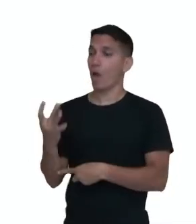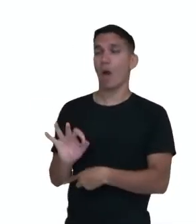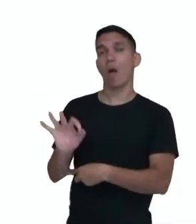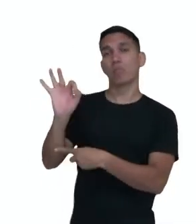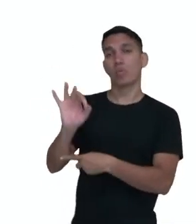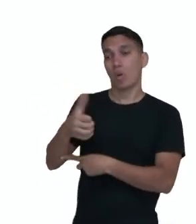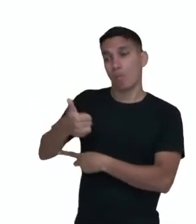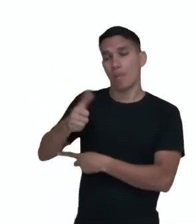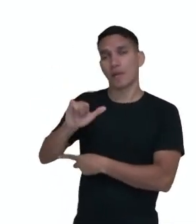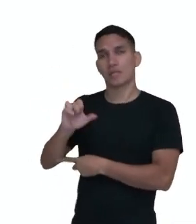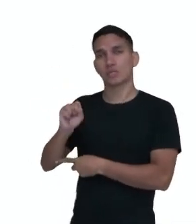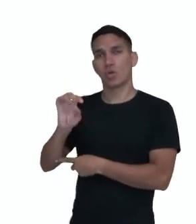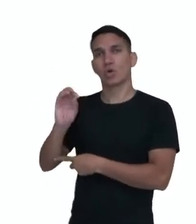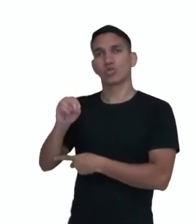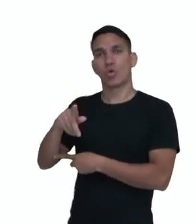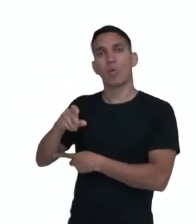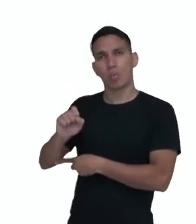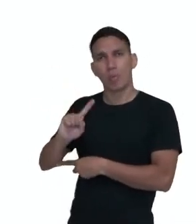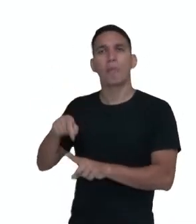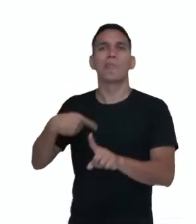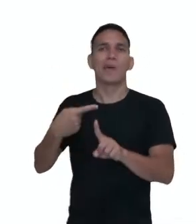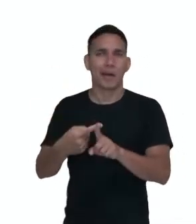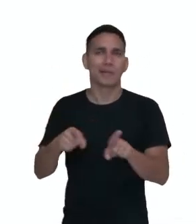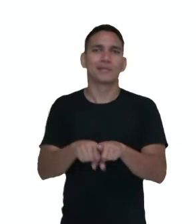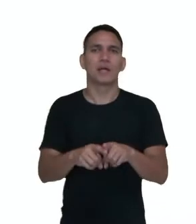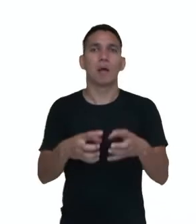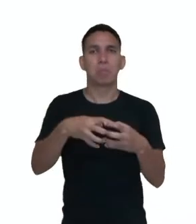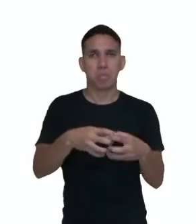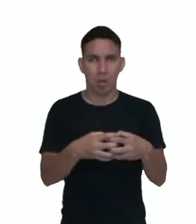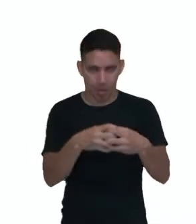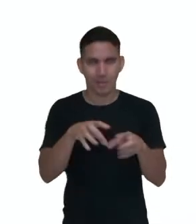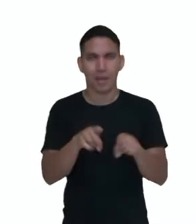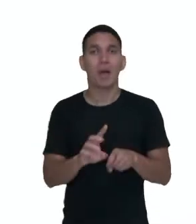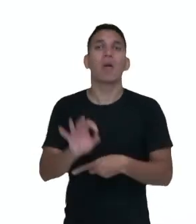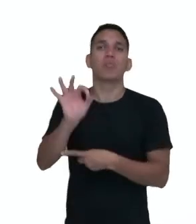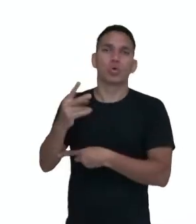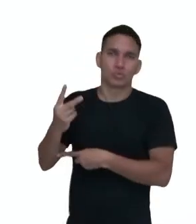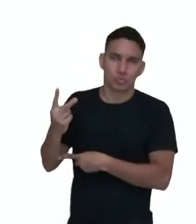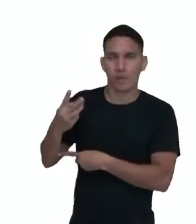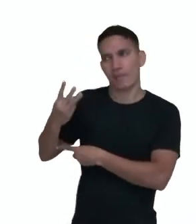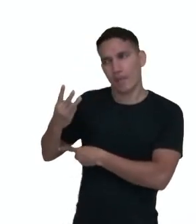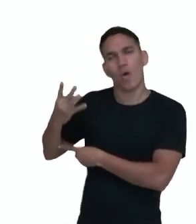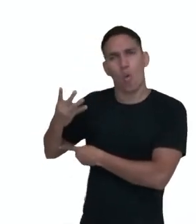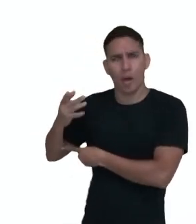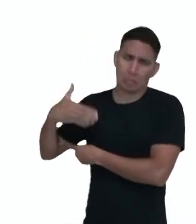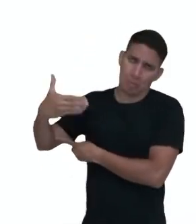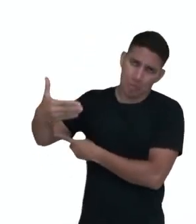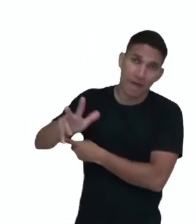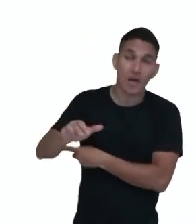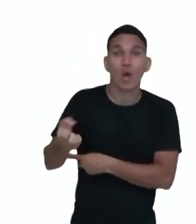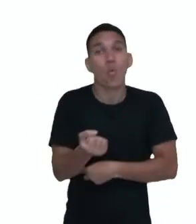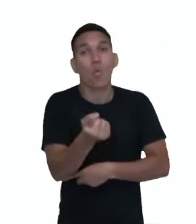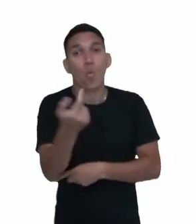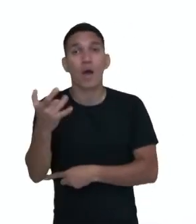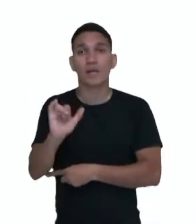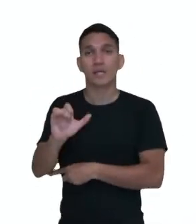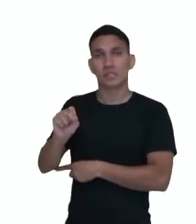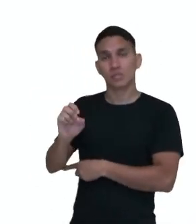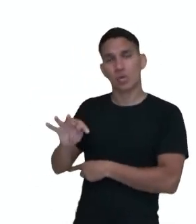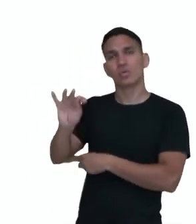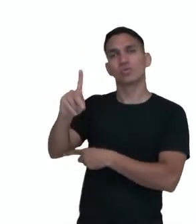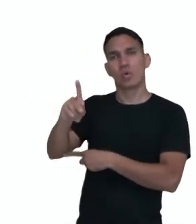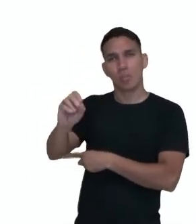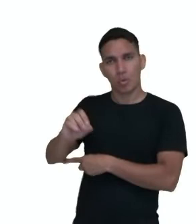primeiro isótopo, mais a massa, a porcentagem de abundância do segundo, terceiro e quarto, e assim quantos isótopos